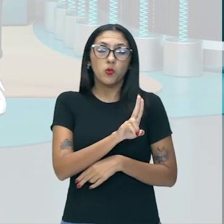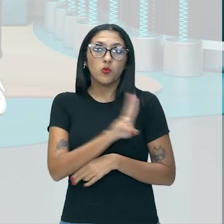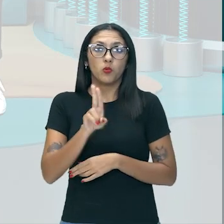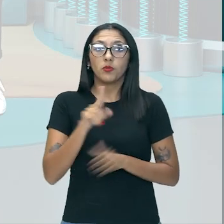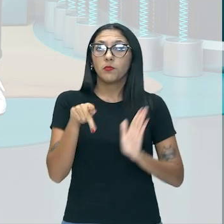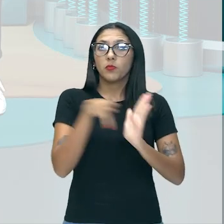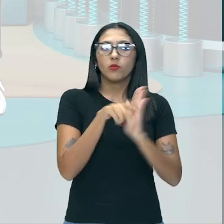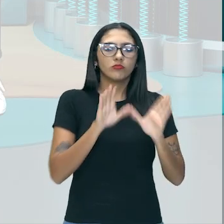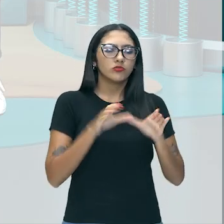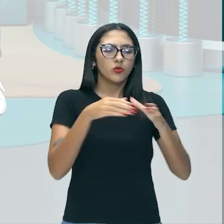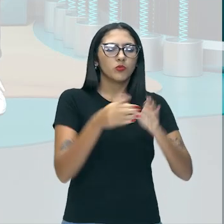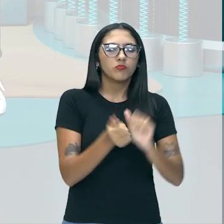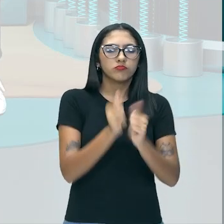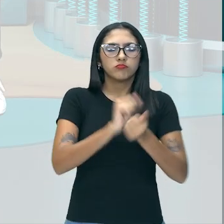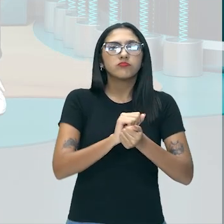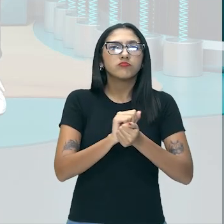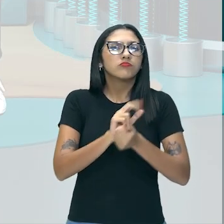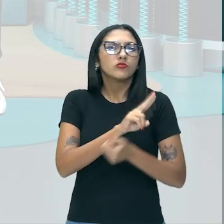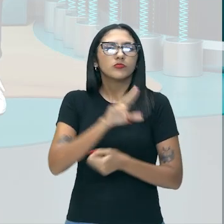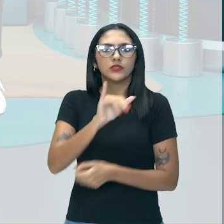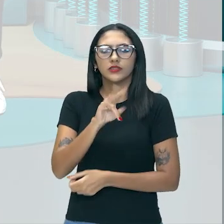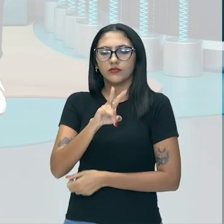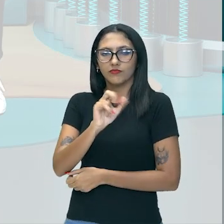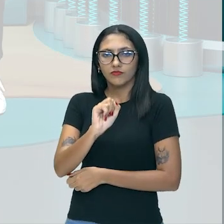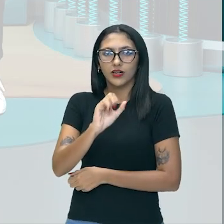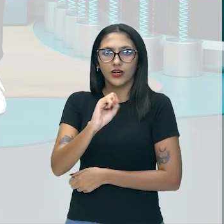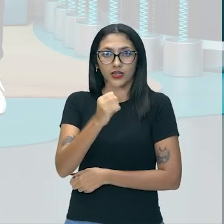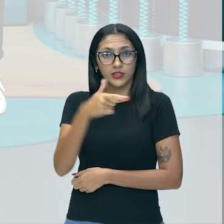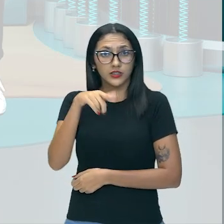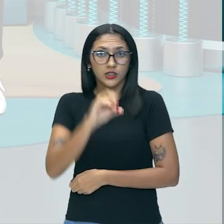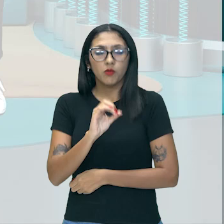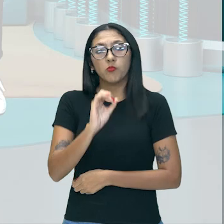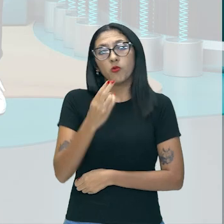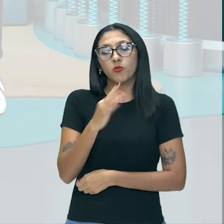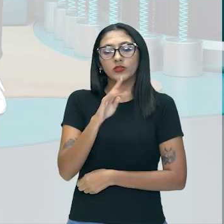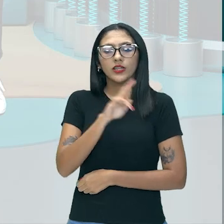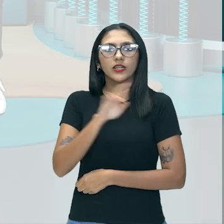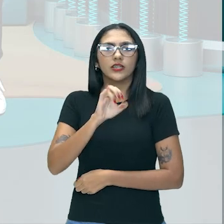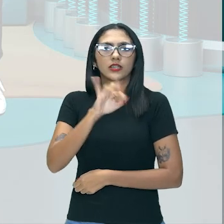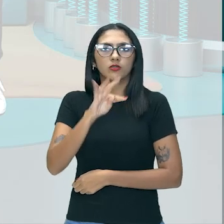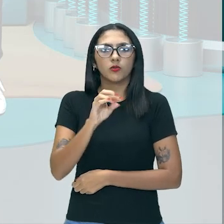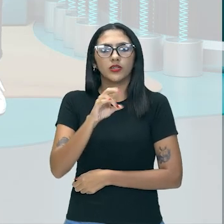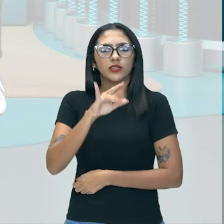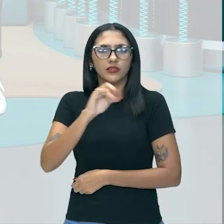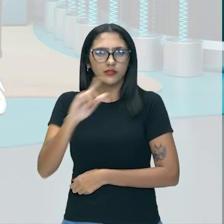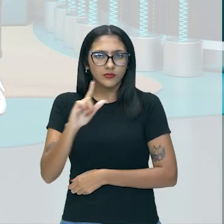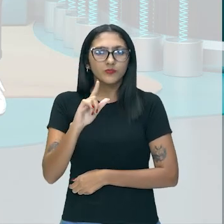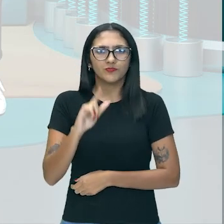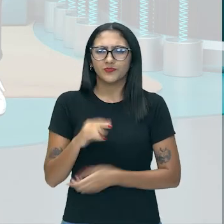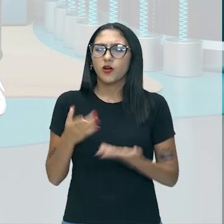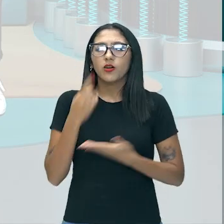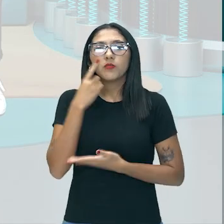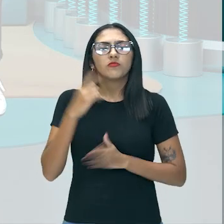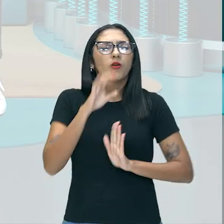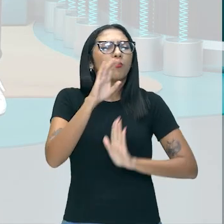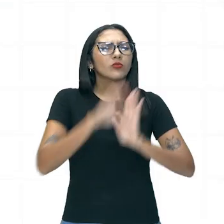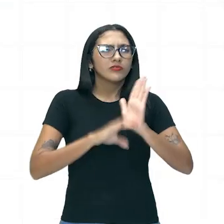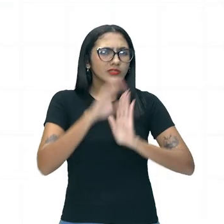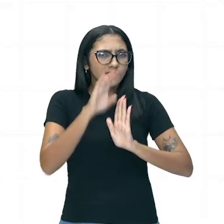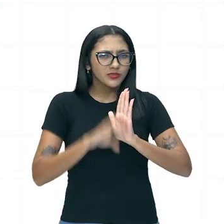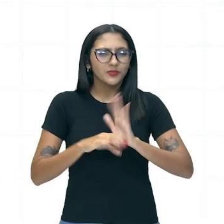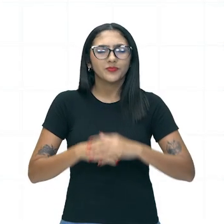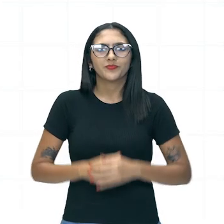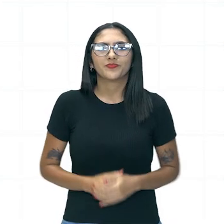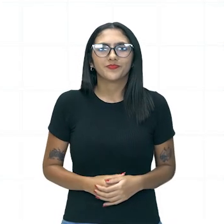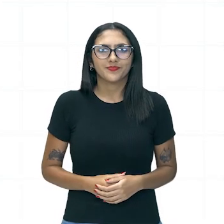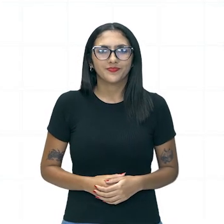de esporte de invasão ou territorial. Vamos ver qual é a definição desse esporte de invasão ou territorial?